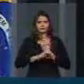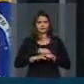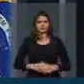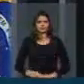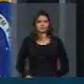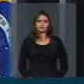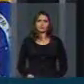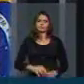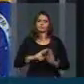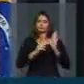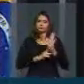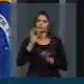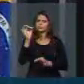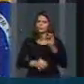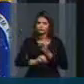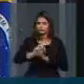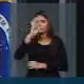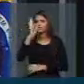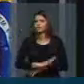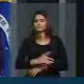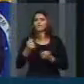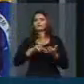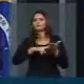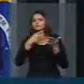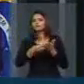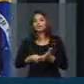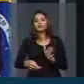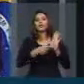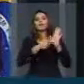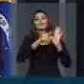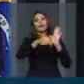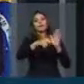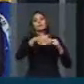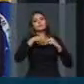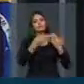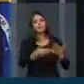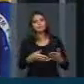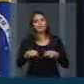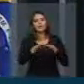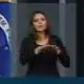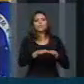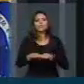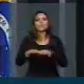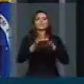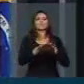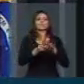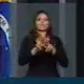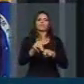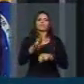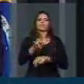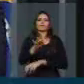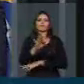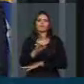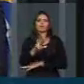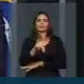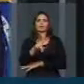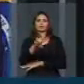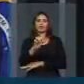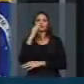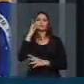normativo para o sistema jurídico brasileiro e precisa ser interpretado nesses termos. Uniformidade de entendimentos é impossível